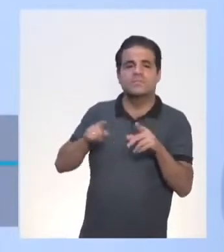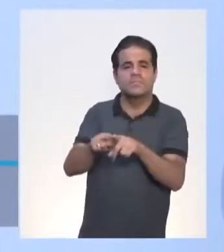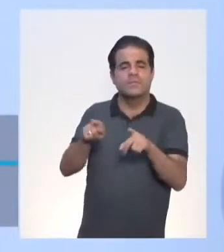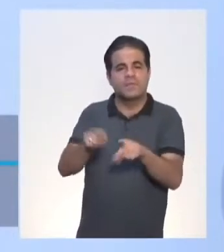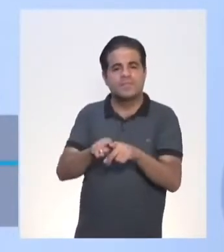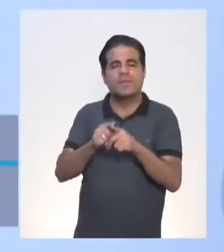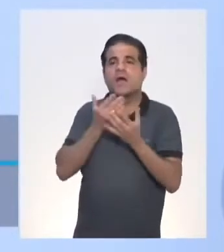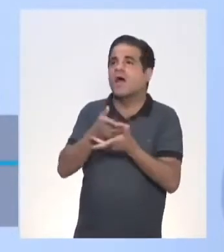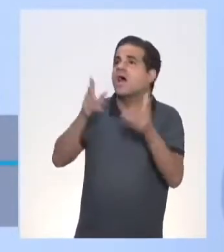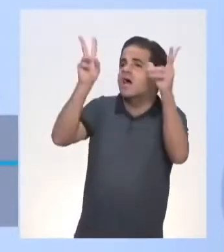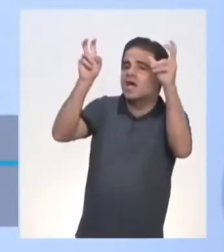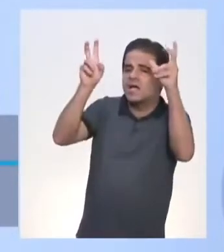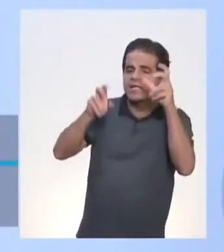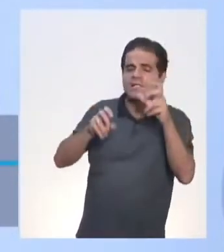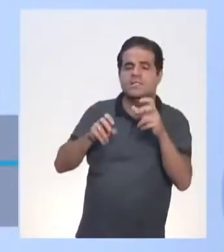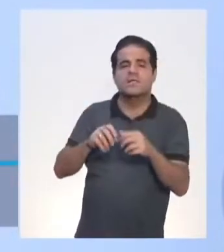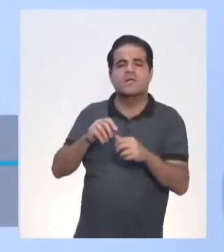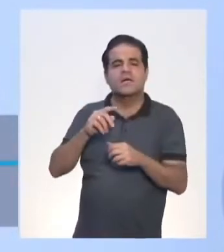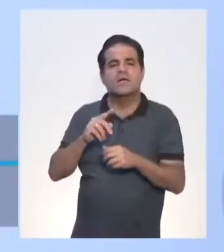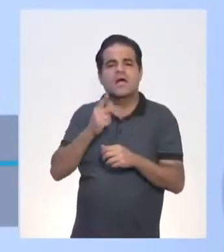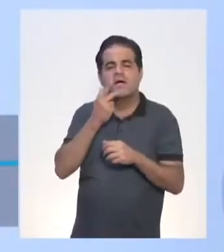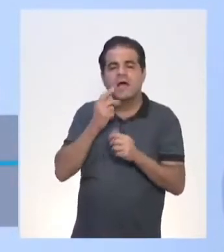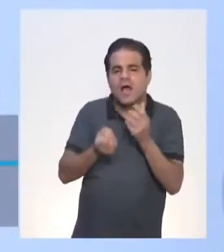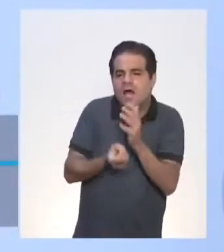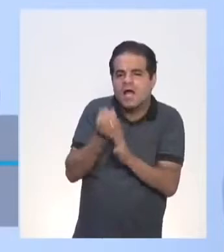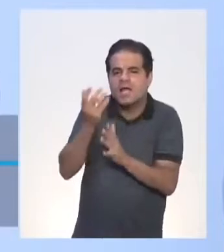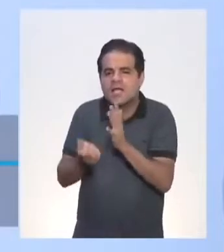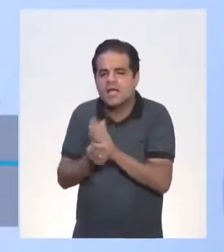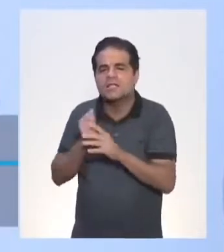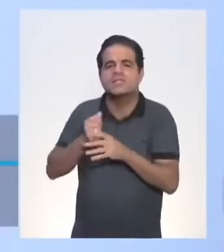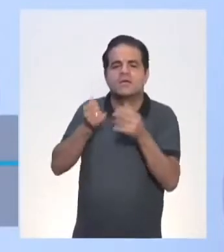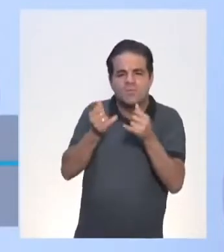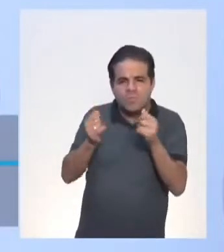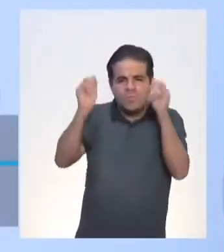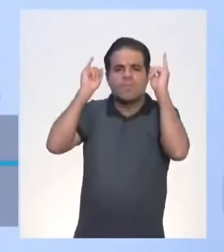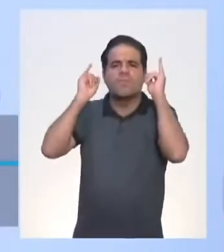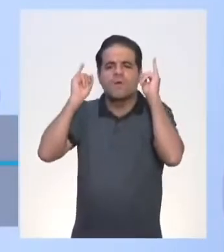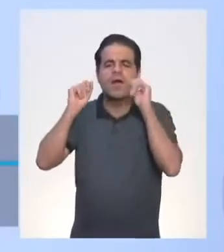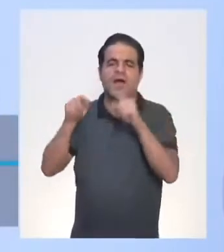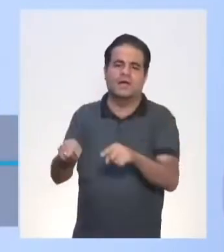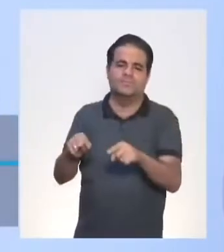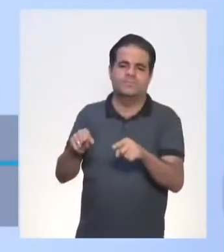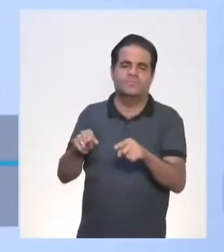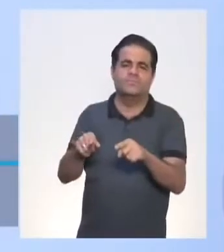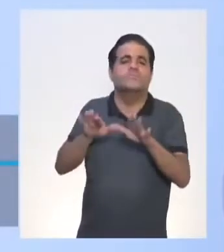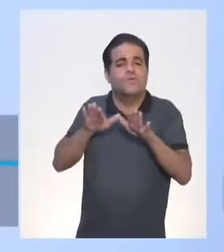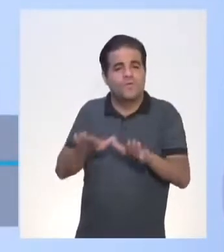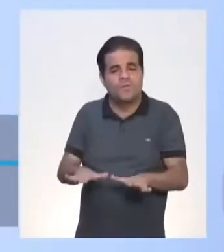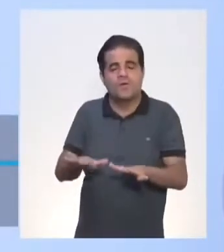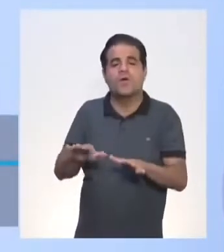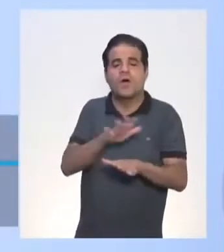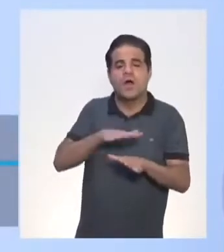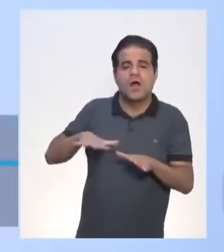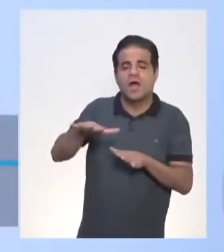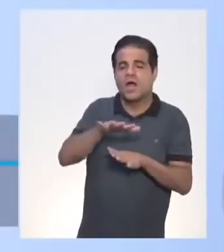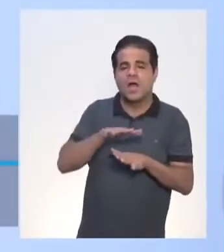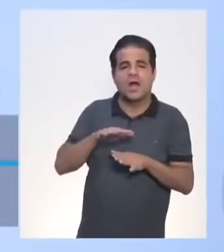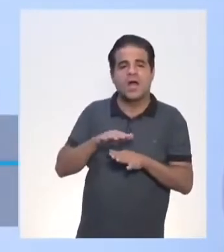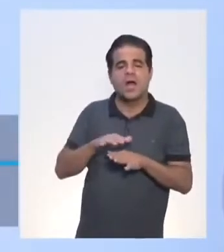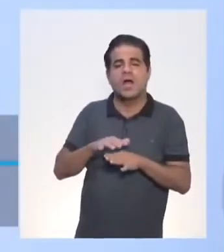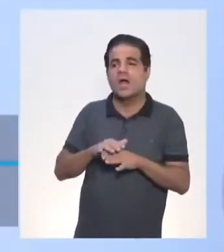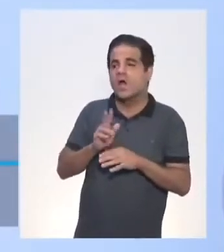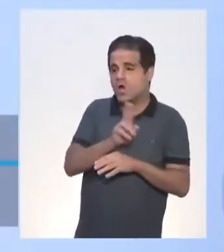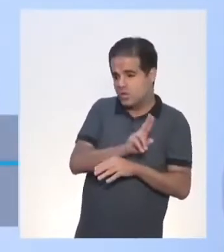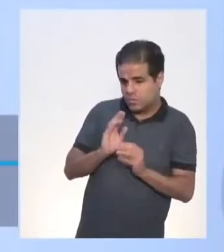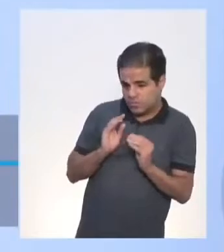ali a questão da pecuária e da criação do gado. Então, ficou-se aí